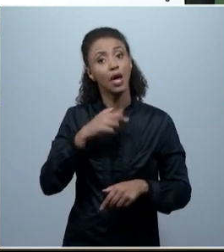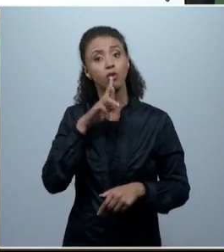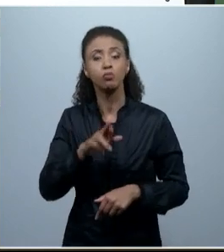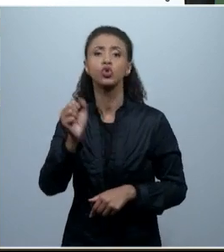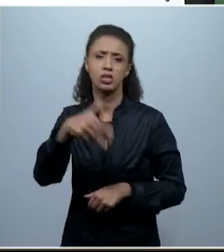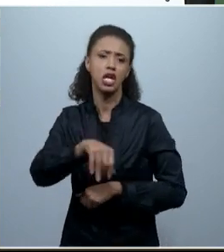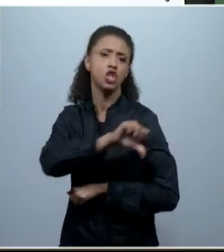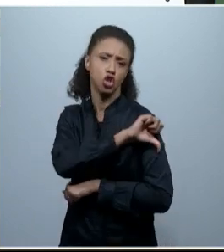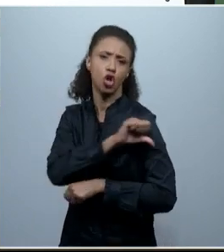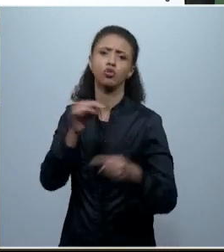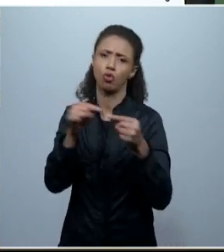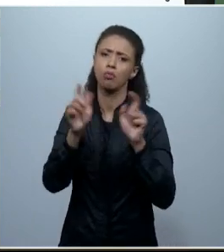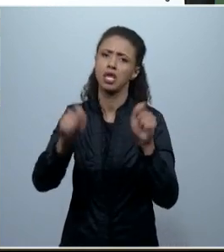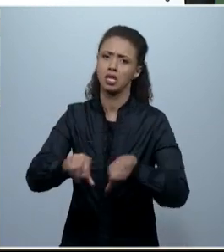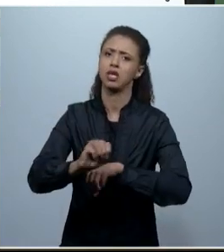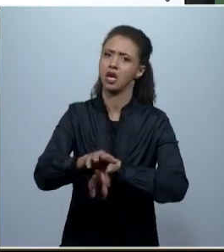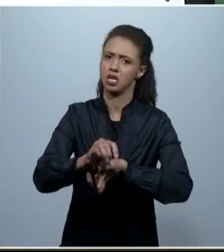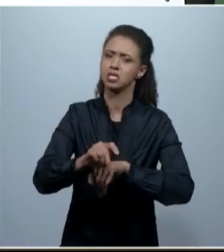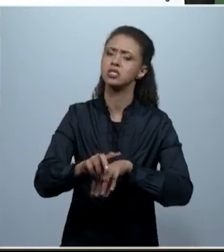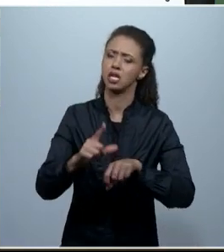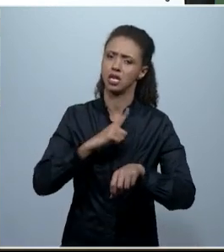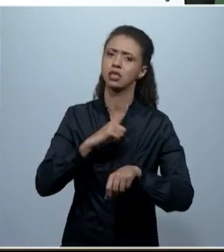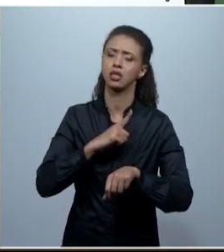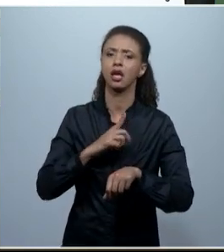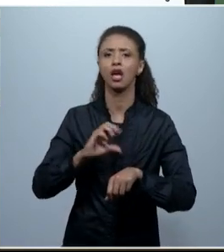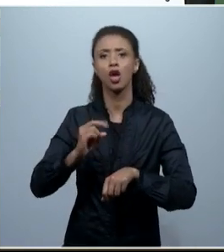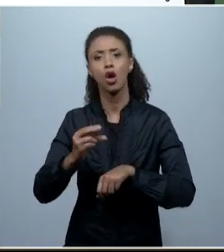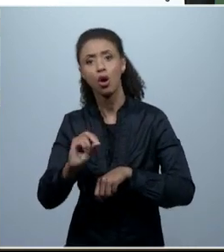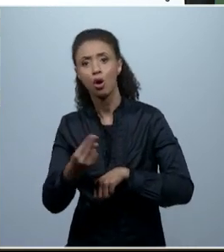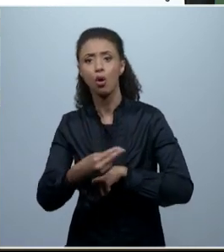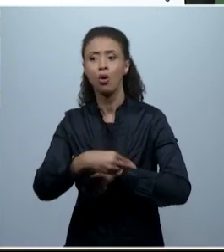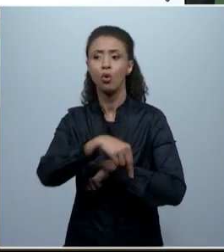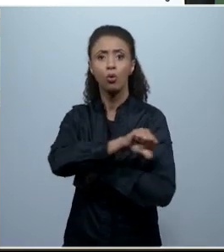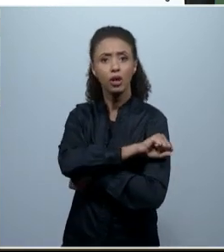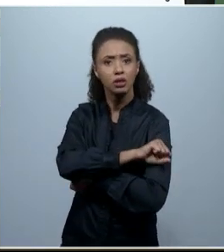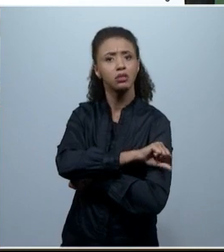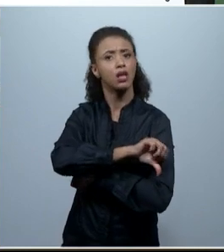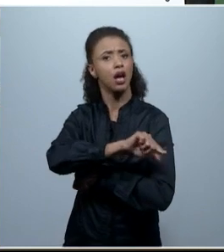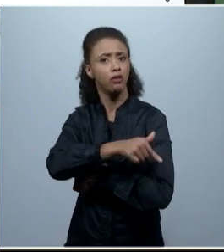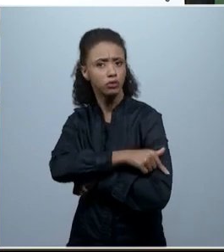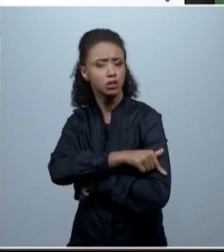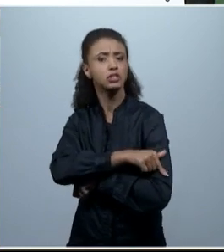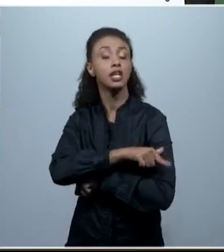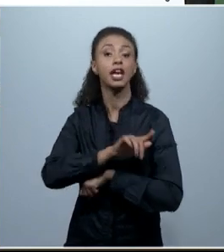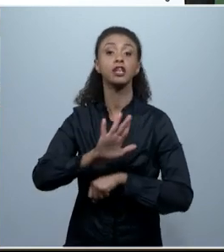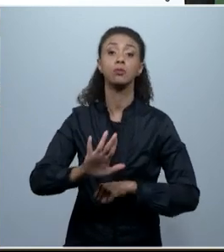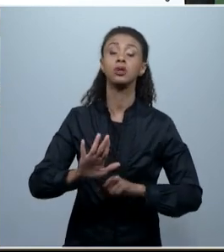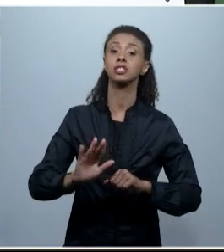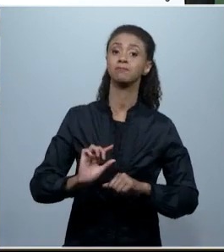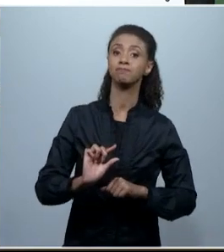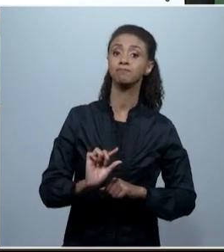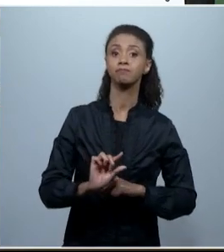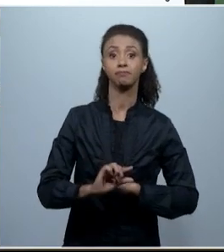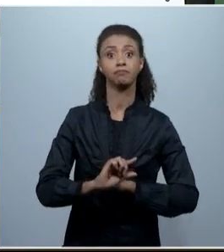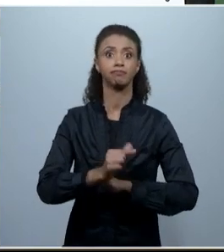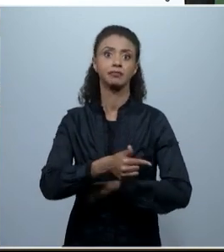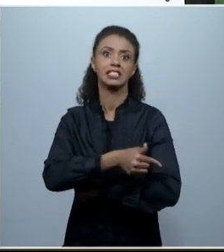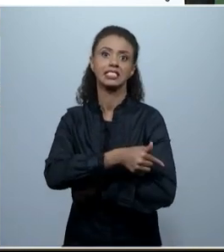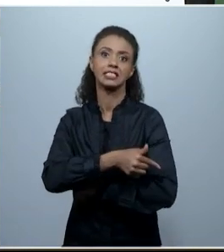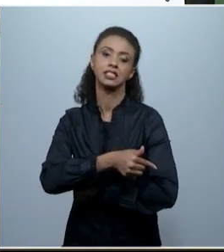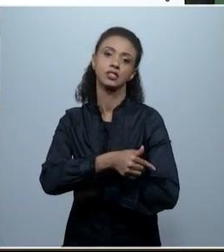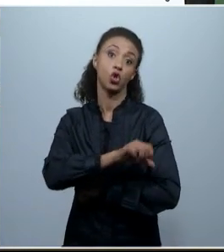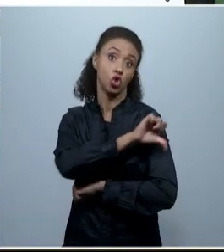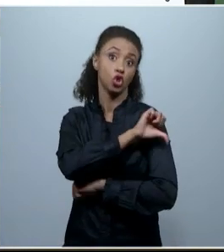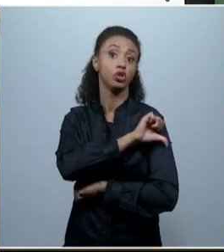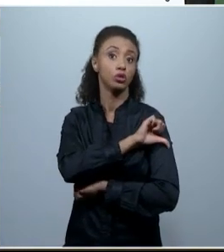no ano assim como é tratado antes do nono ano e também da depois mais um grau de profundidade que no que vai variando no